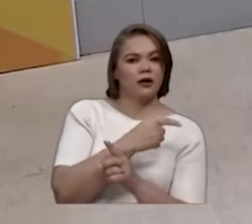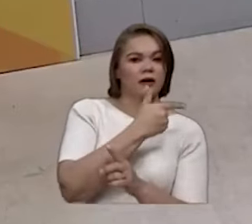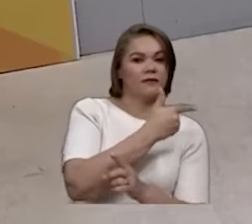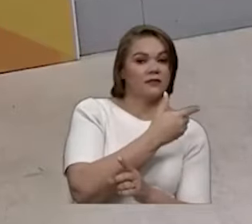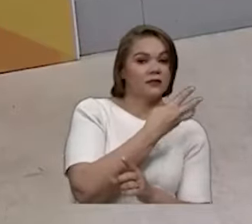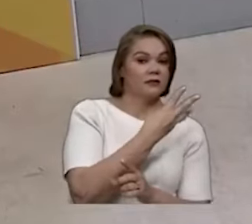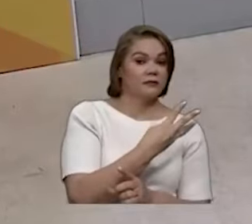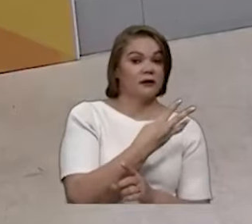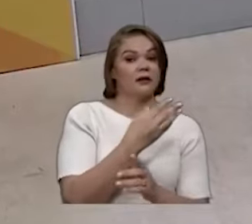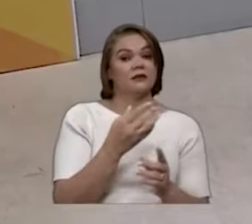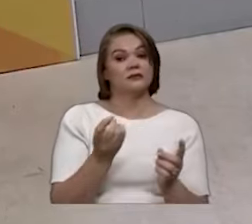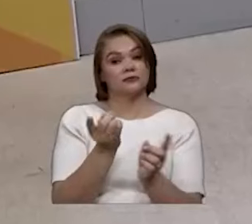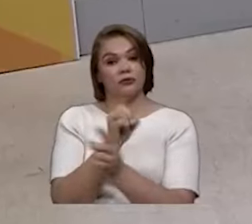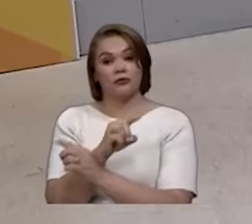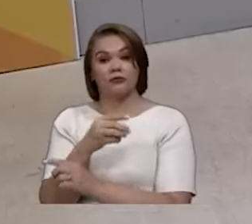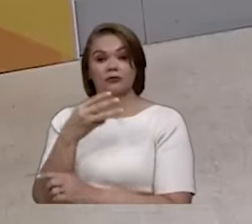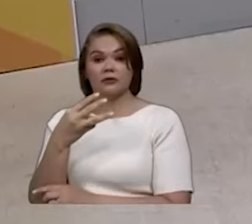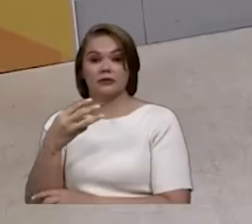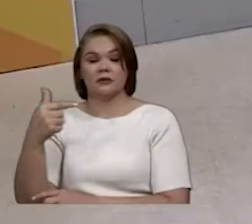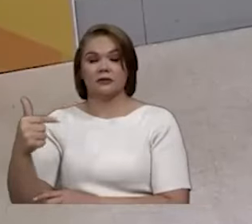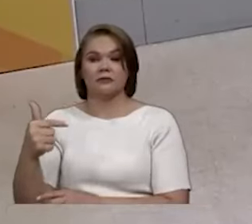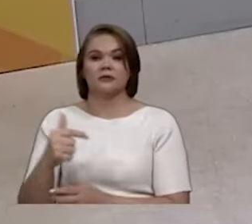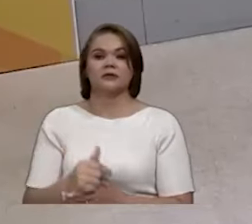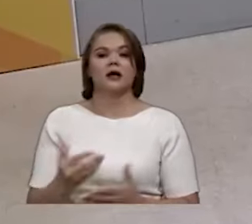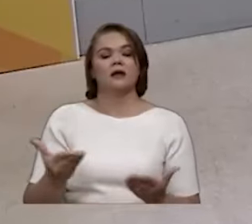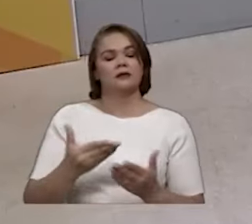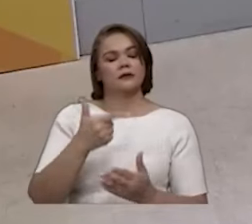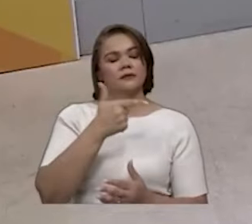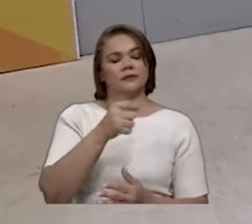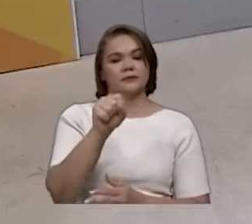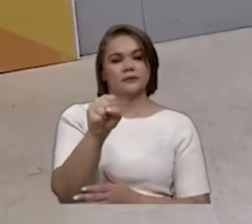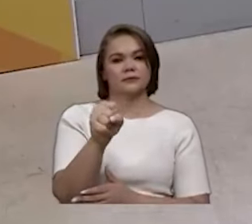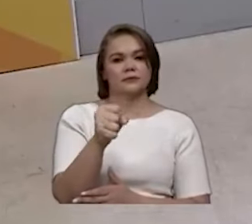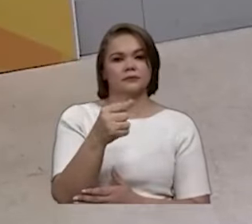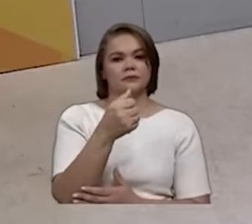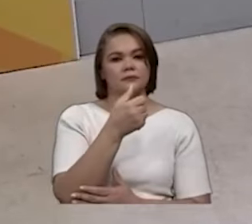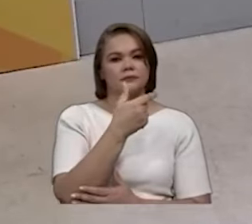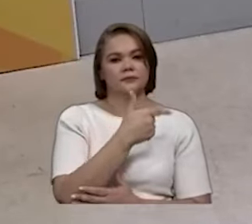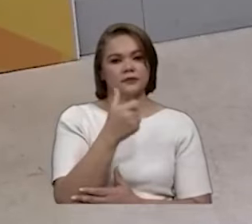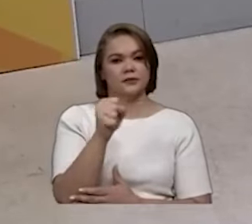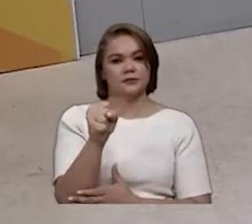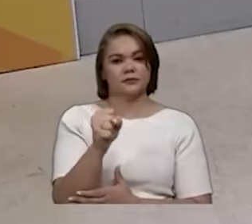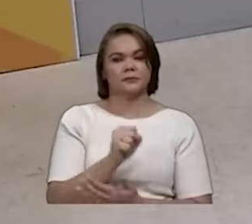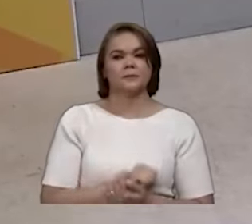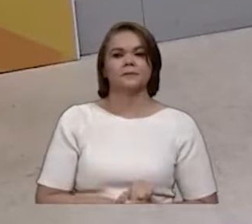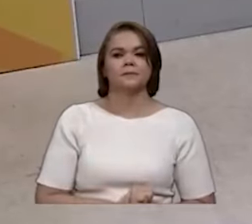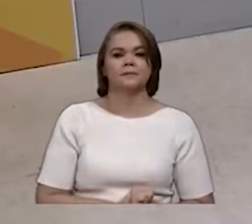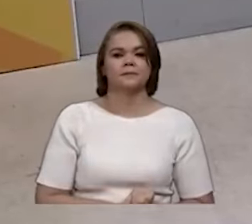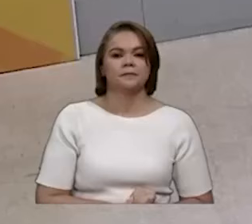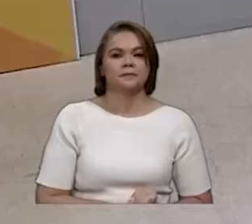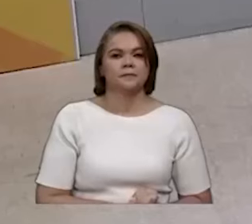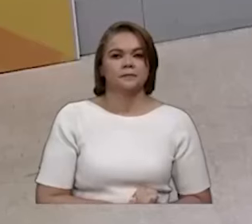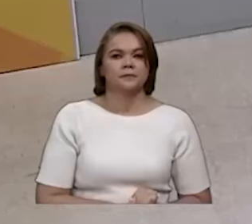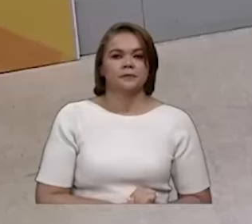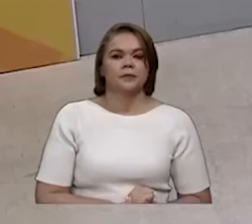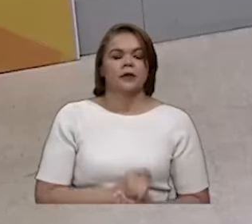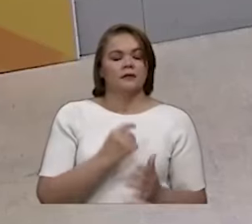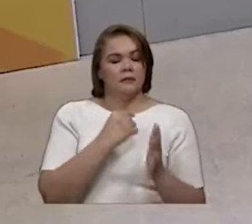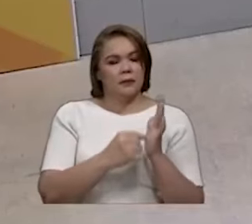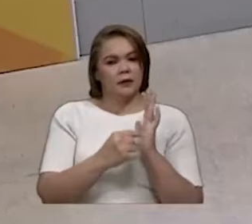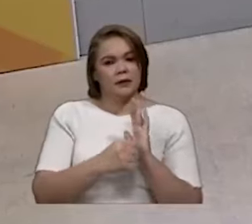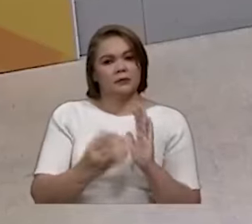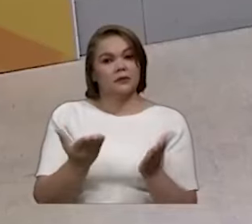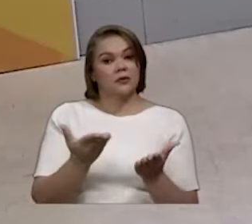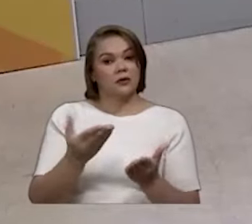23, invertido, 32. 28 agora, 28. 28-28, vai marcando. Número